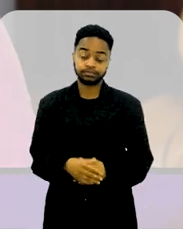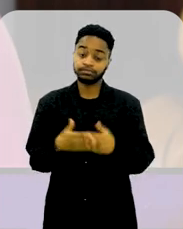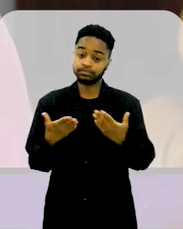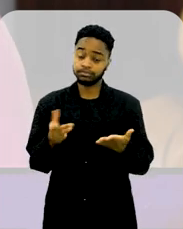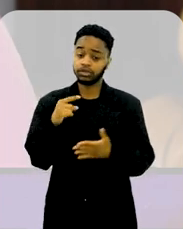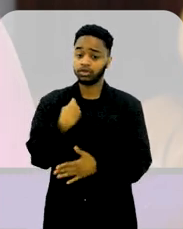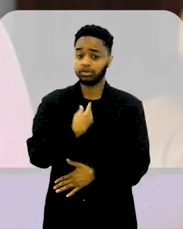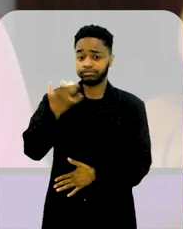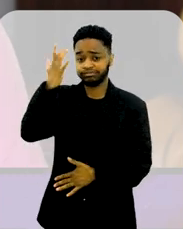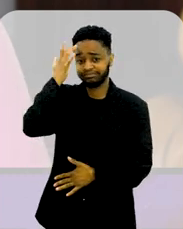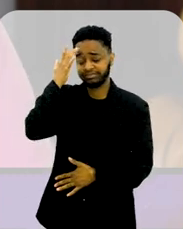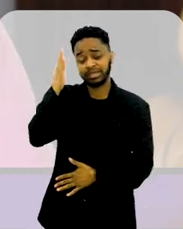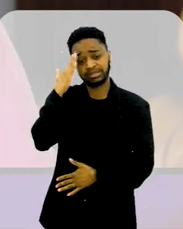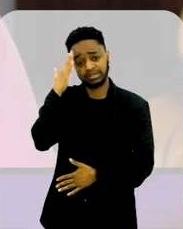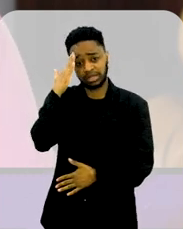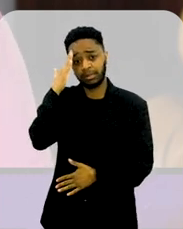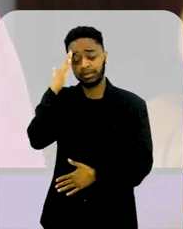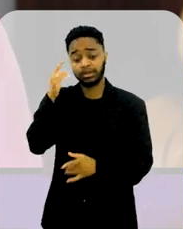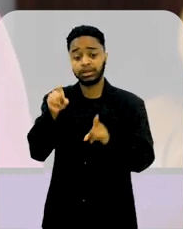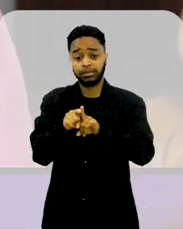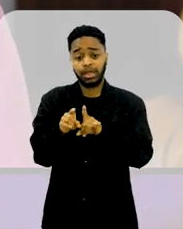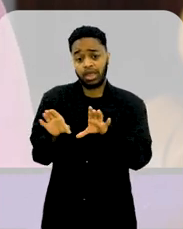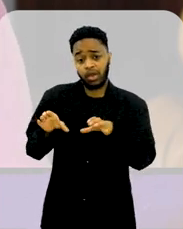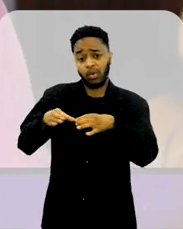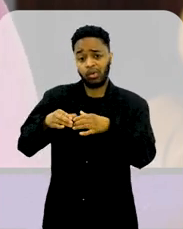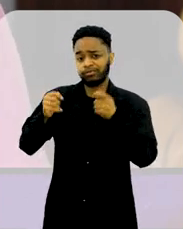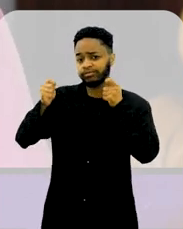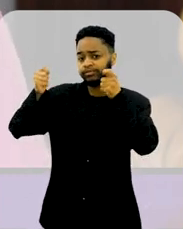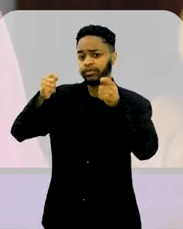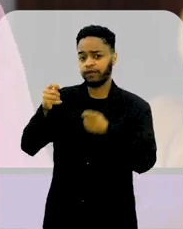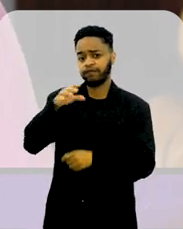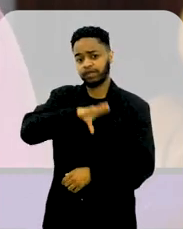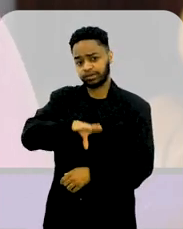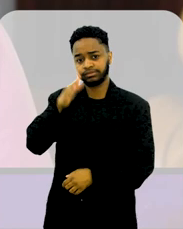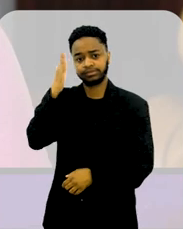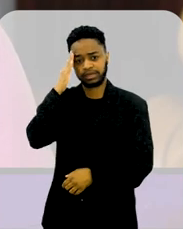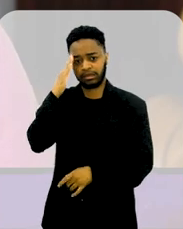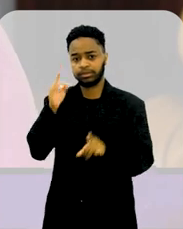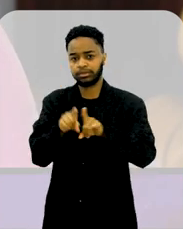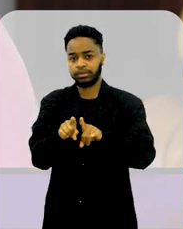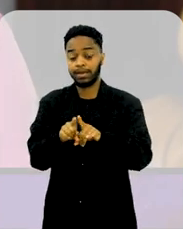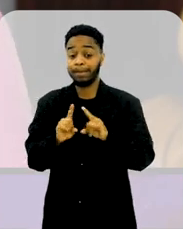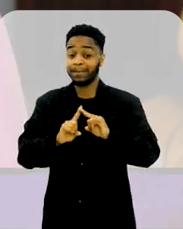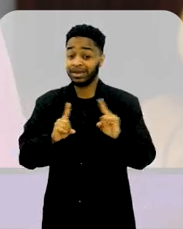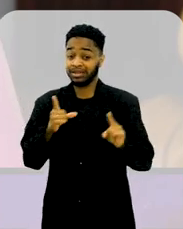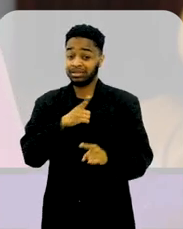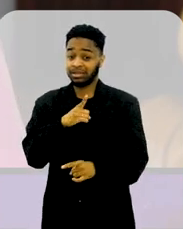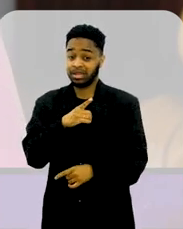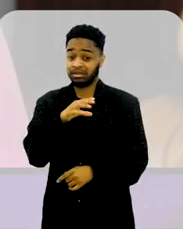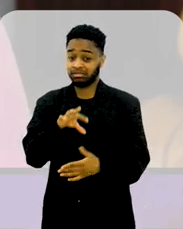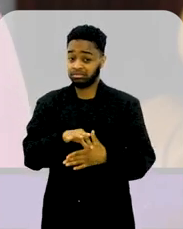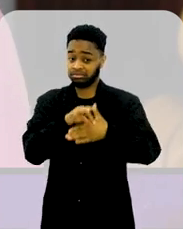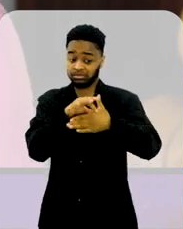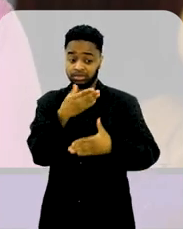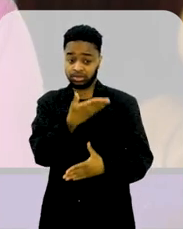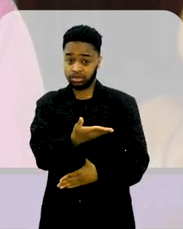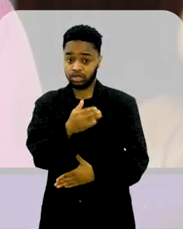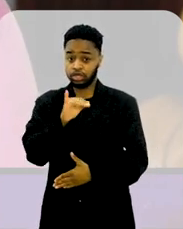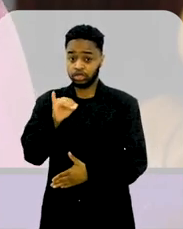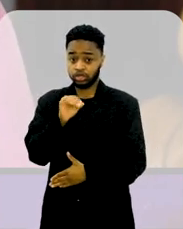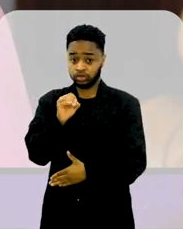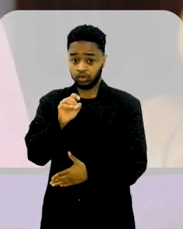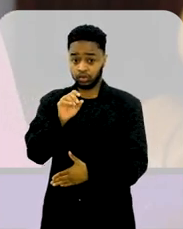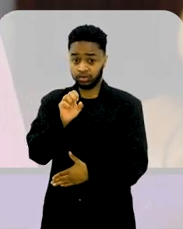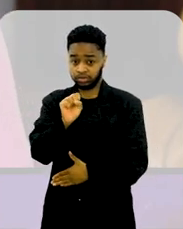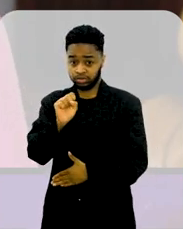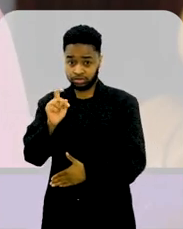né a gente sabe disso tudo e a torcida vascaína também sabe agora você ter um dono como yost Vander